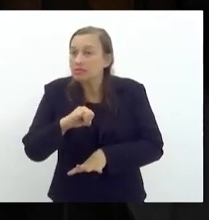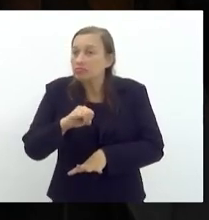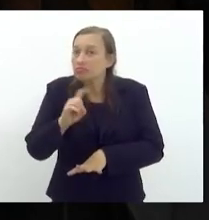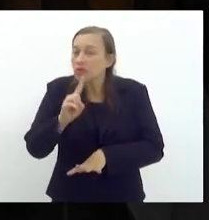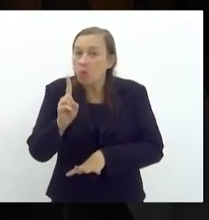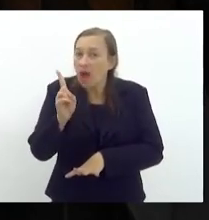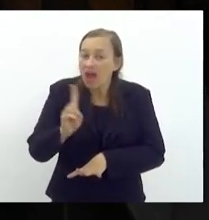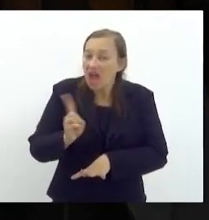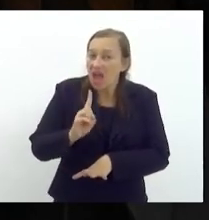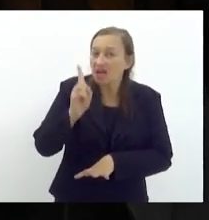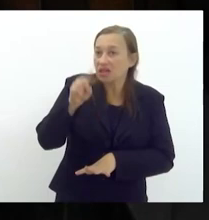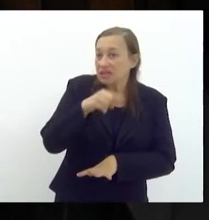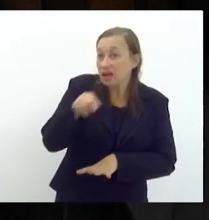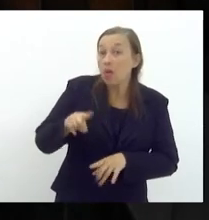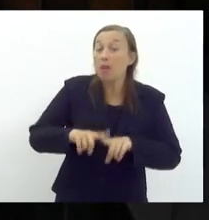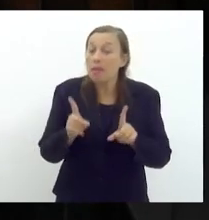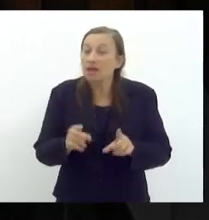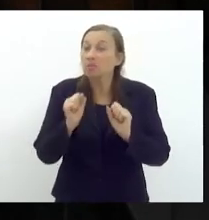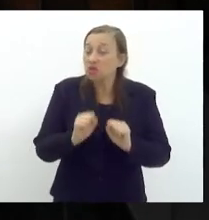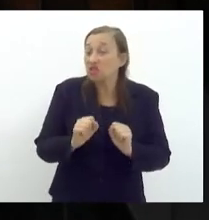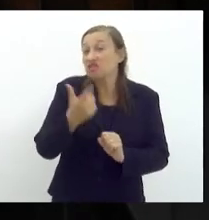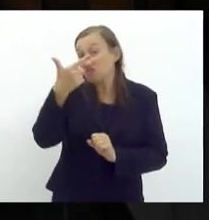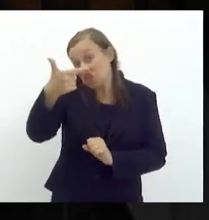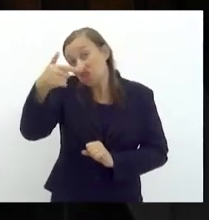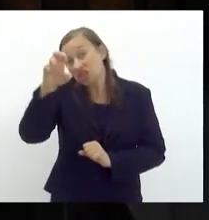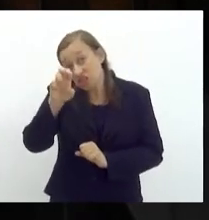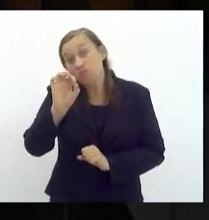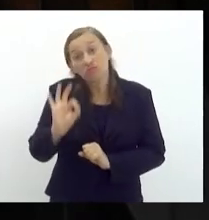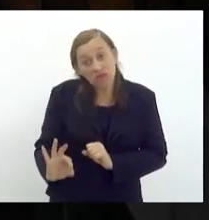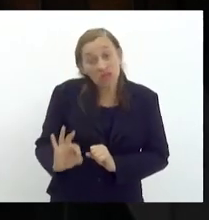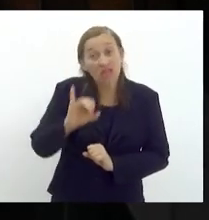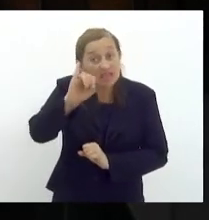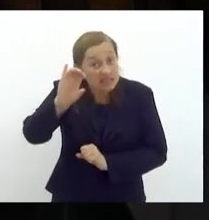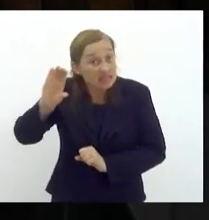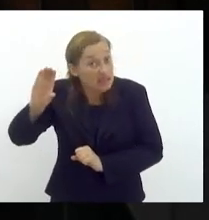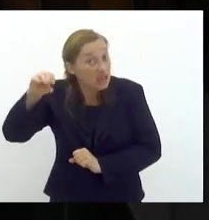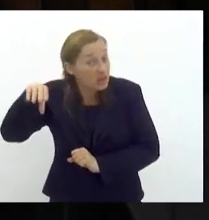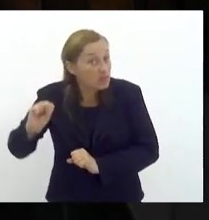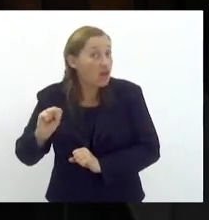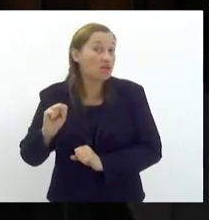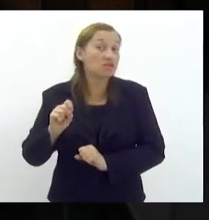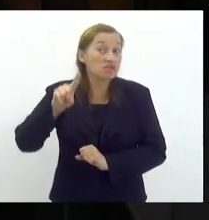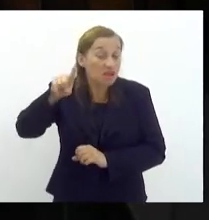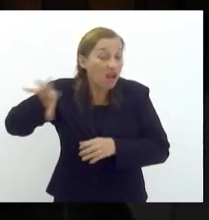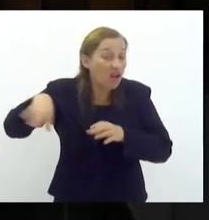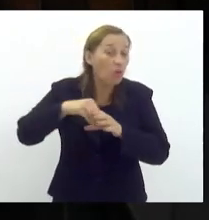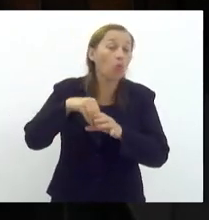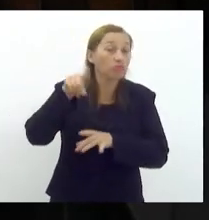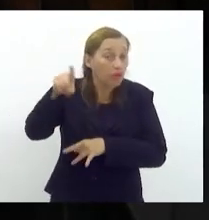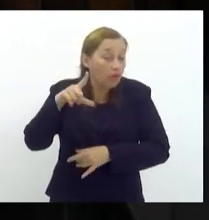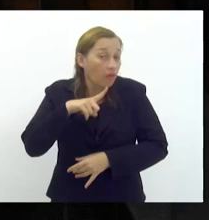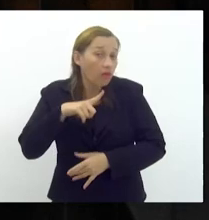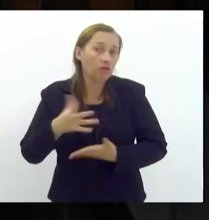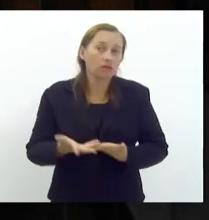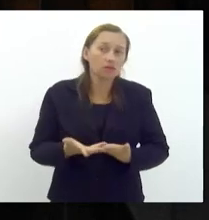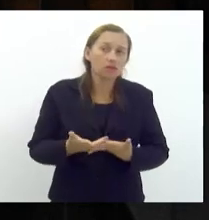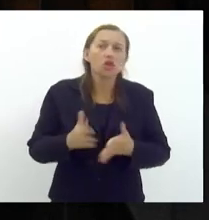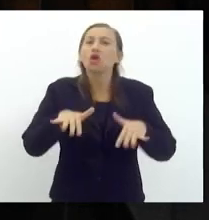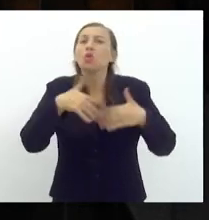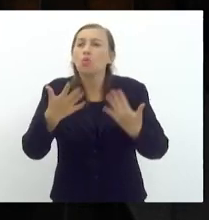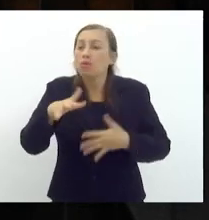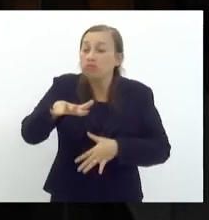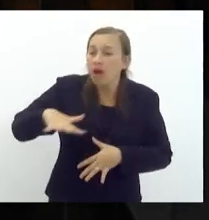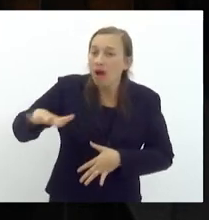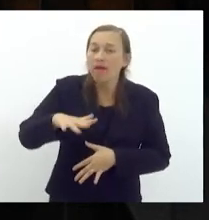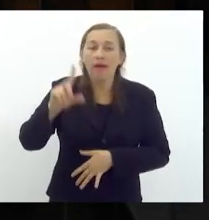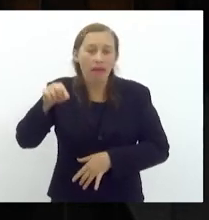poderia ser pelo menos de 25% do ICMS que lá incide e que região seria